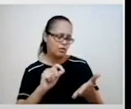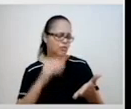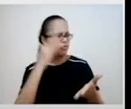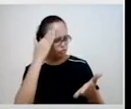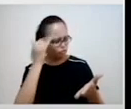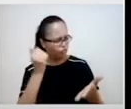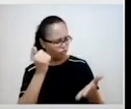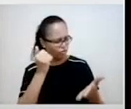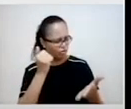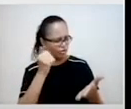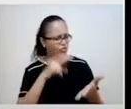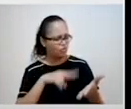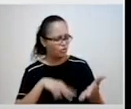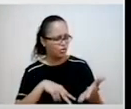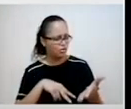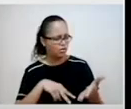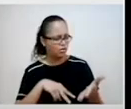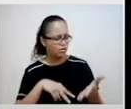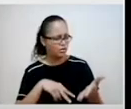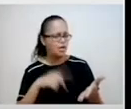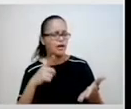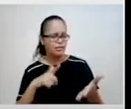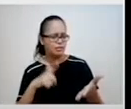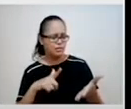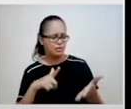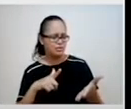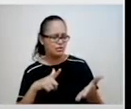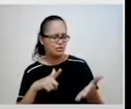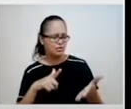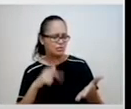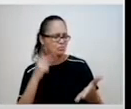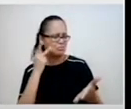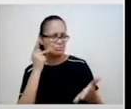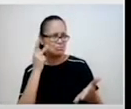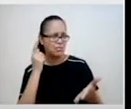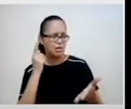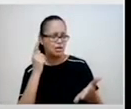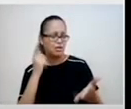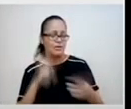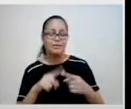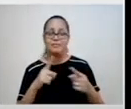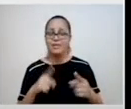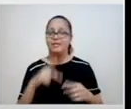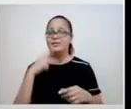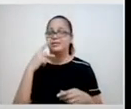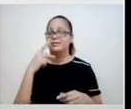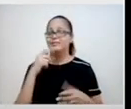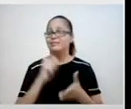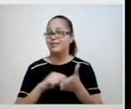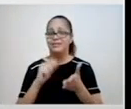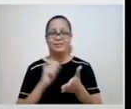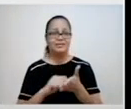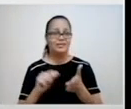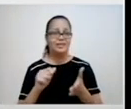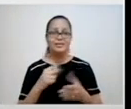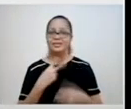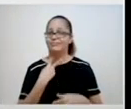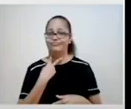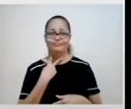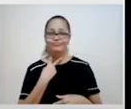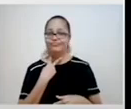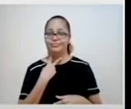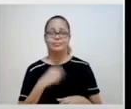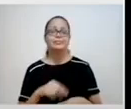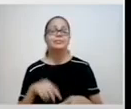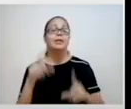escrevi. Então, essas repetições, elas são super naturais na fala, mas são inadmissíveis na escrita. Palavras que